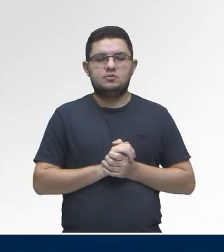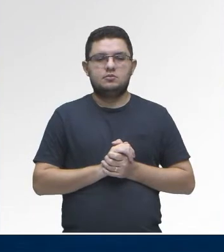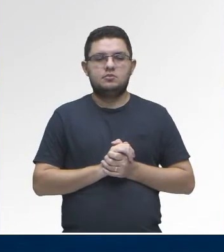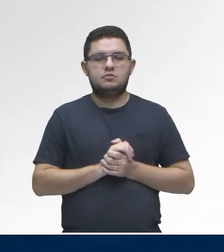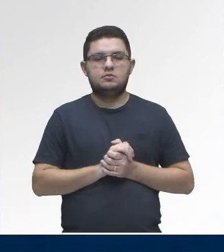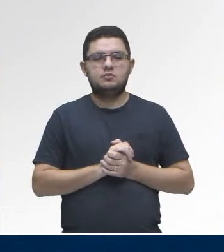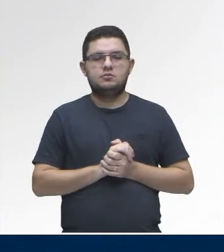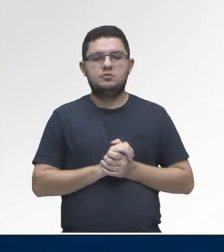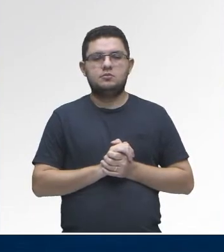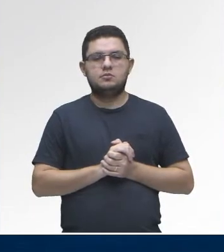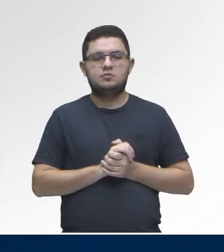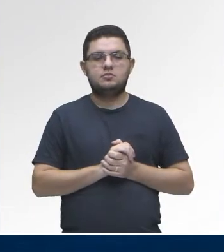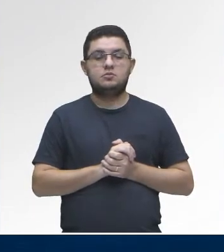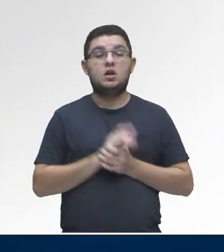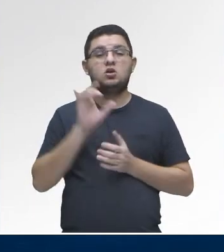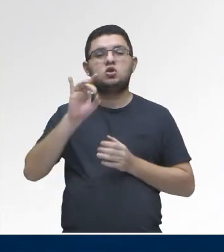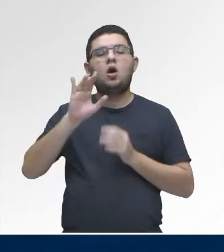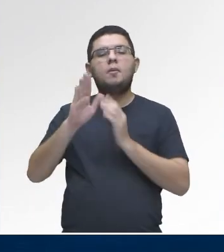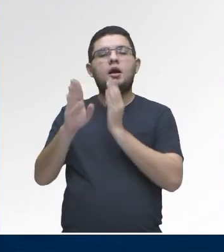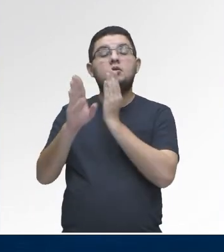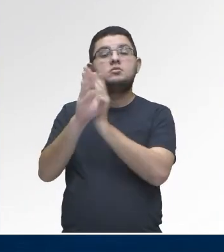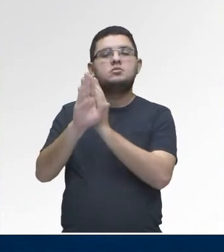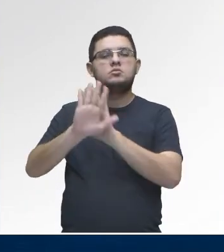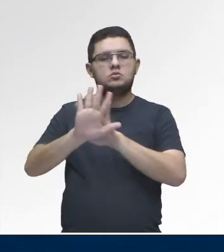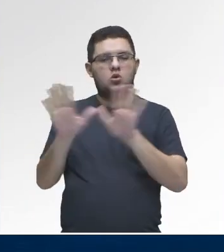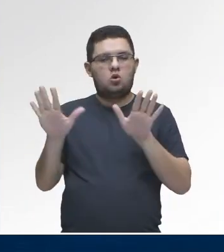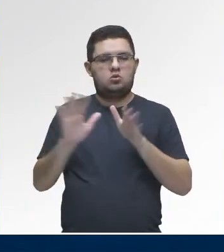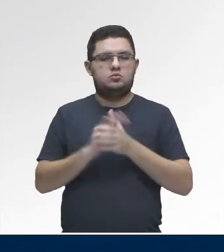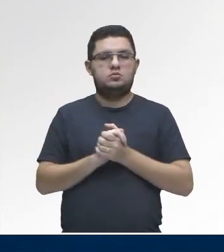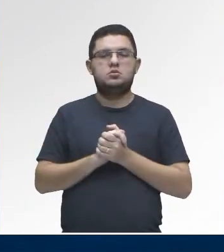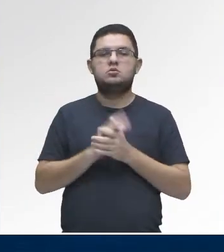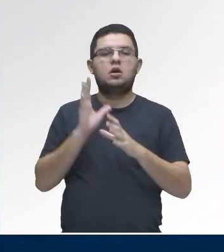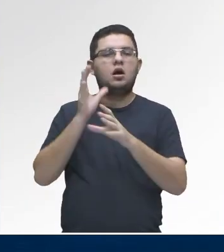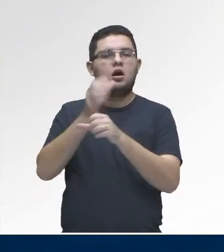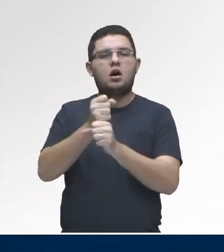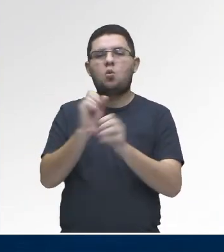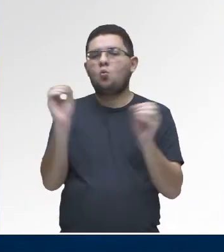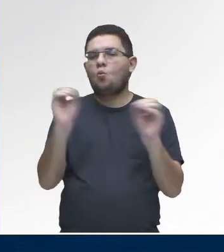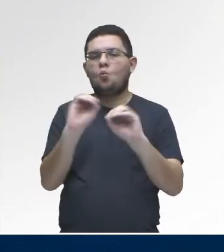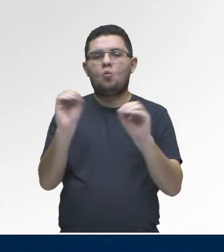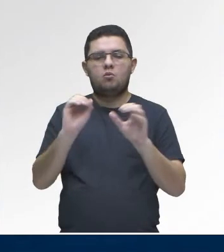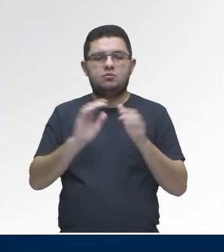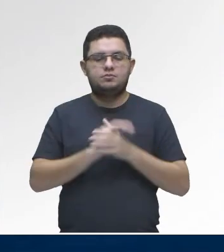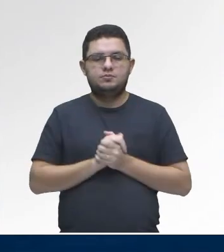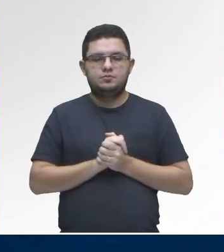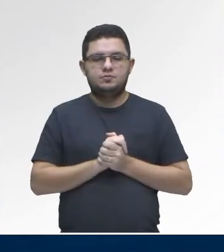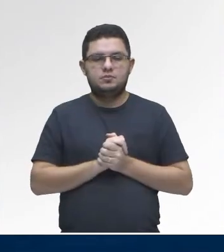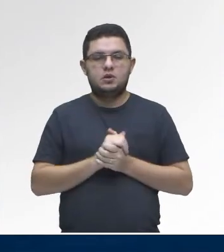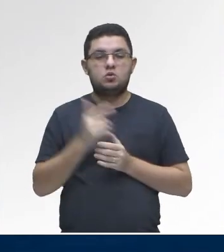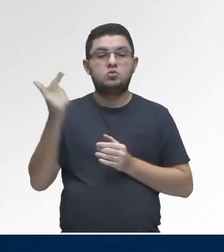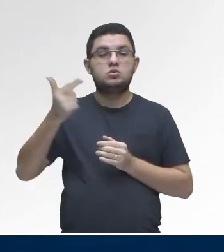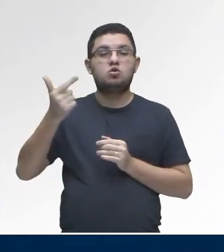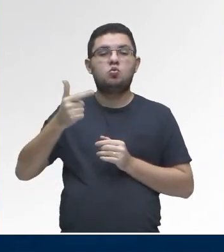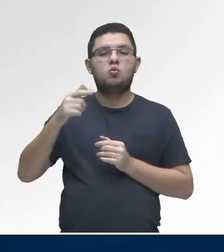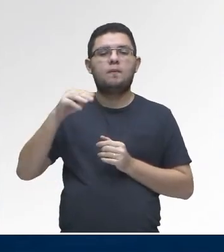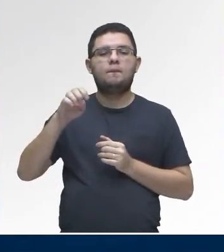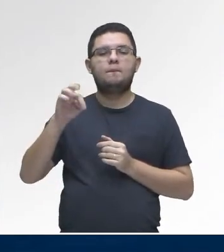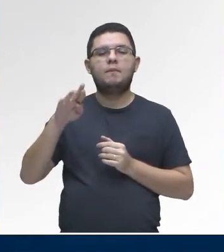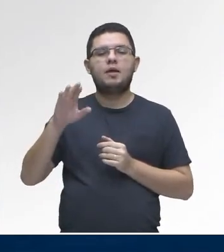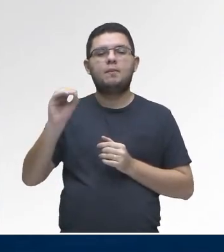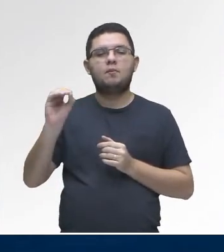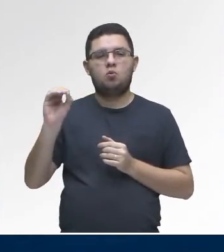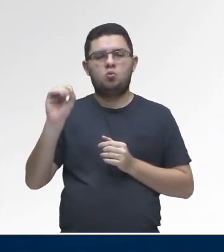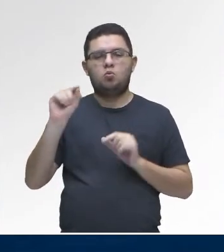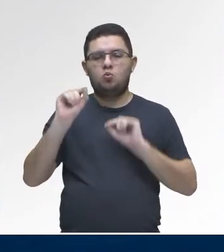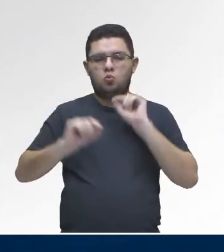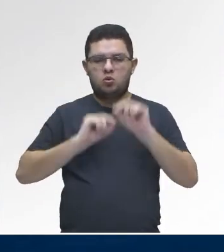Só é para identificar, né? Vejam que a gente não está fazendo nenhum cálculo, né? E o segundo membro